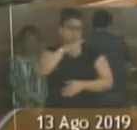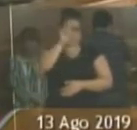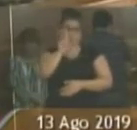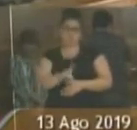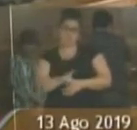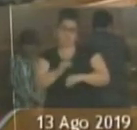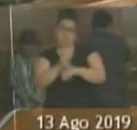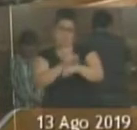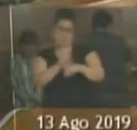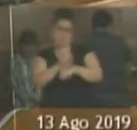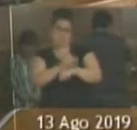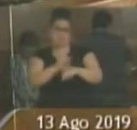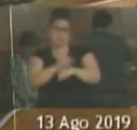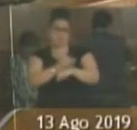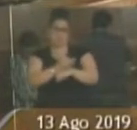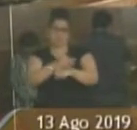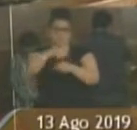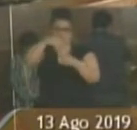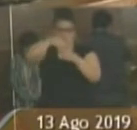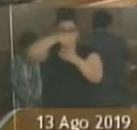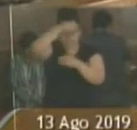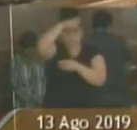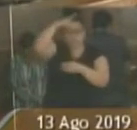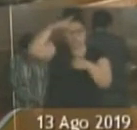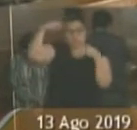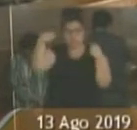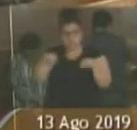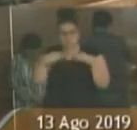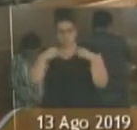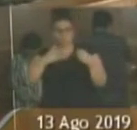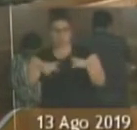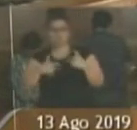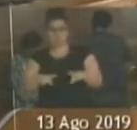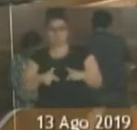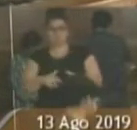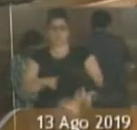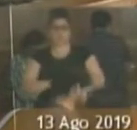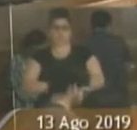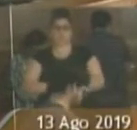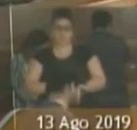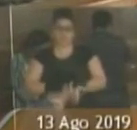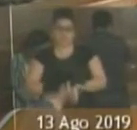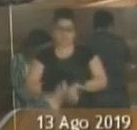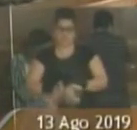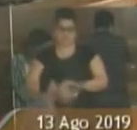suas férias. Dentro da prefeitura, tem que trabalhar, tem que mostrar o que veio.